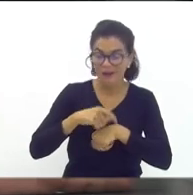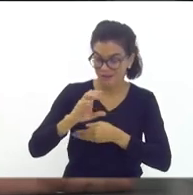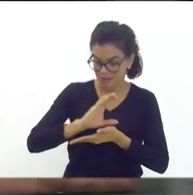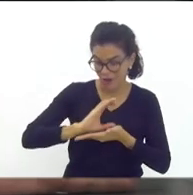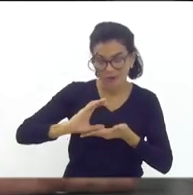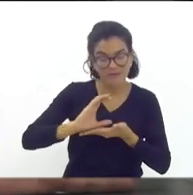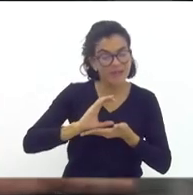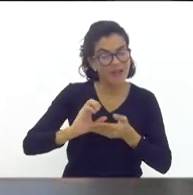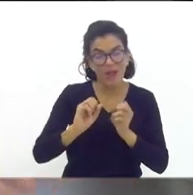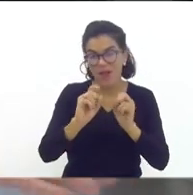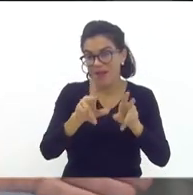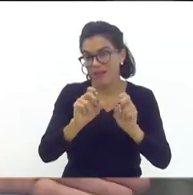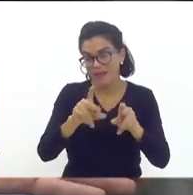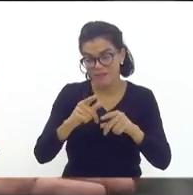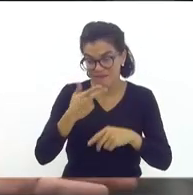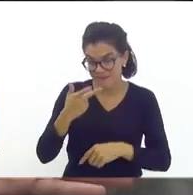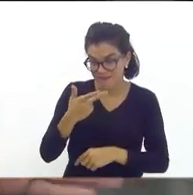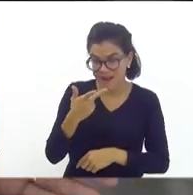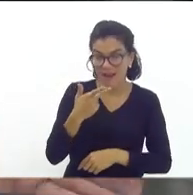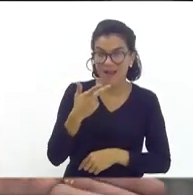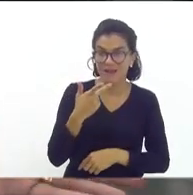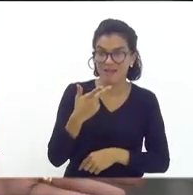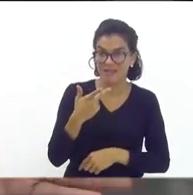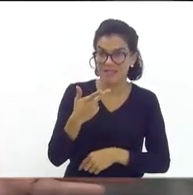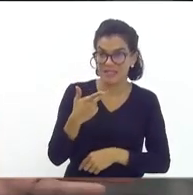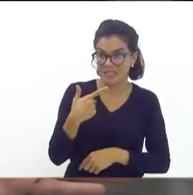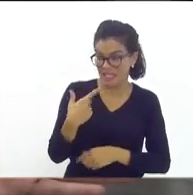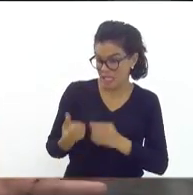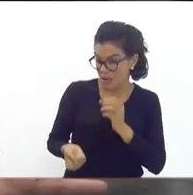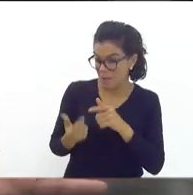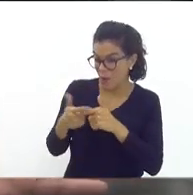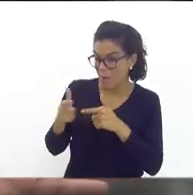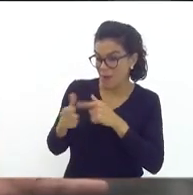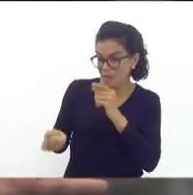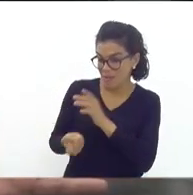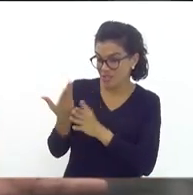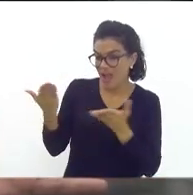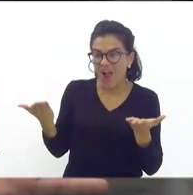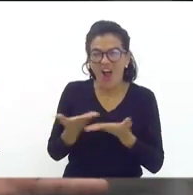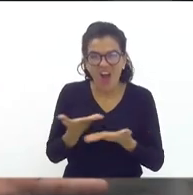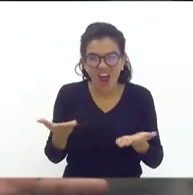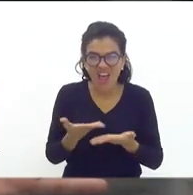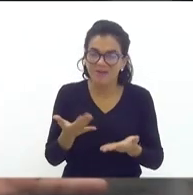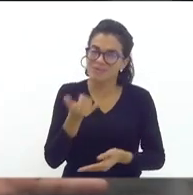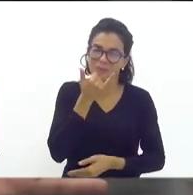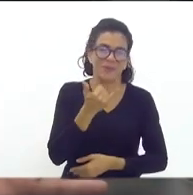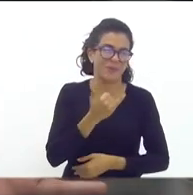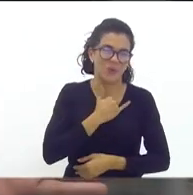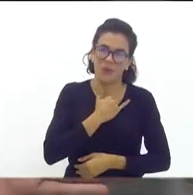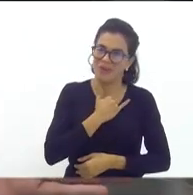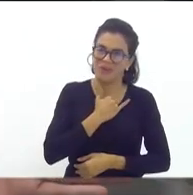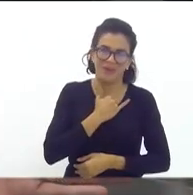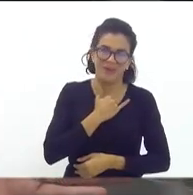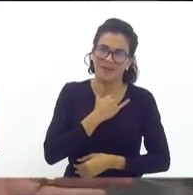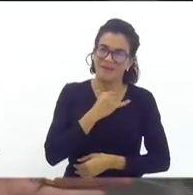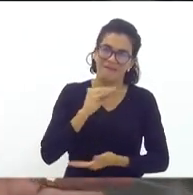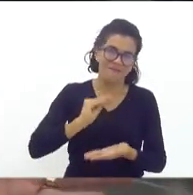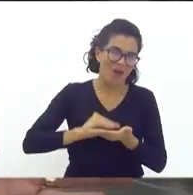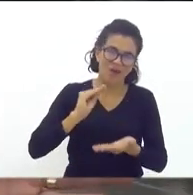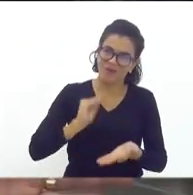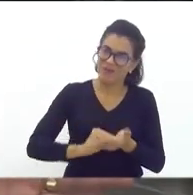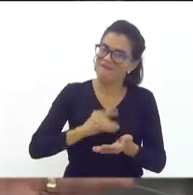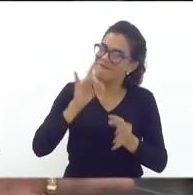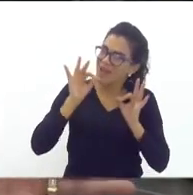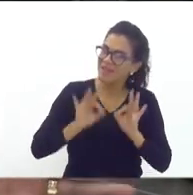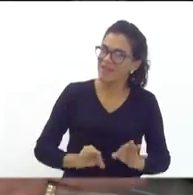mas dizer que essas solicitações existem agora de 22 é me perdoe a expressão uma excelente tá faltando uma verdade